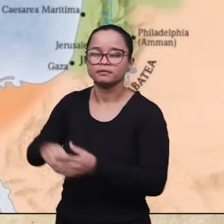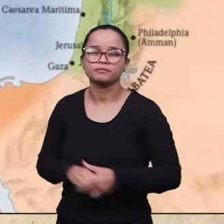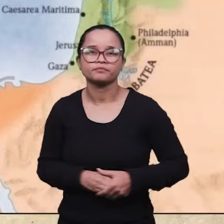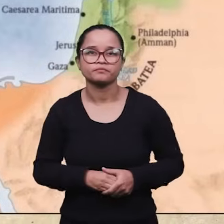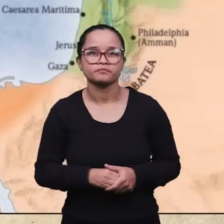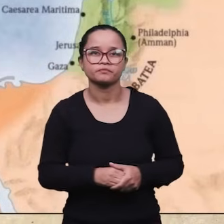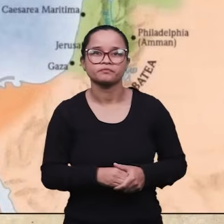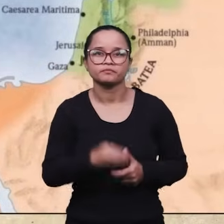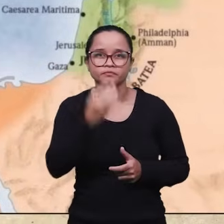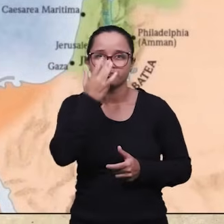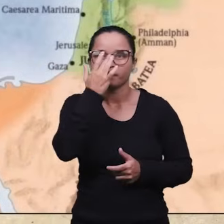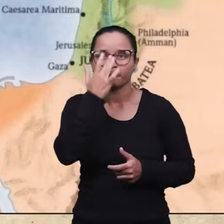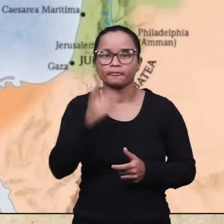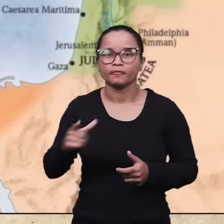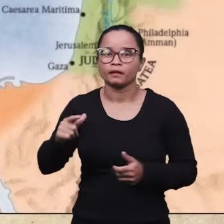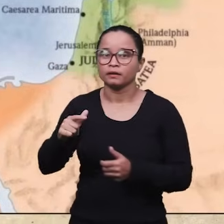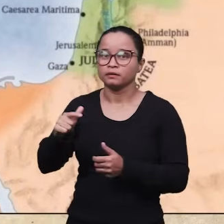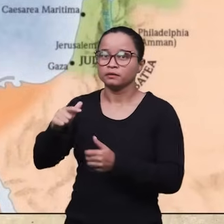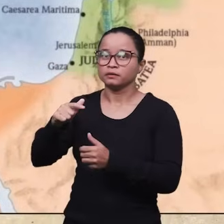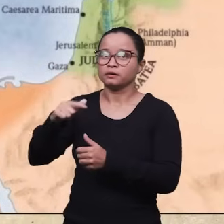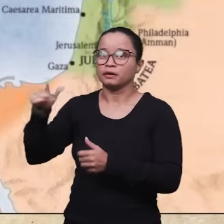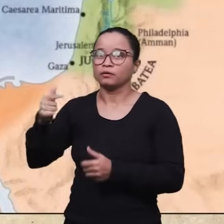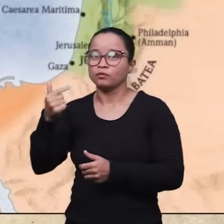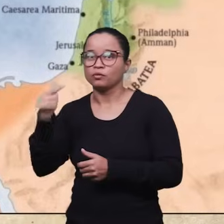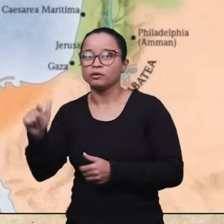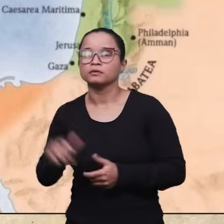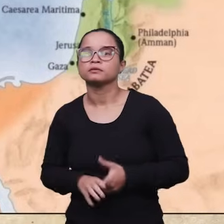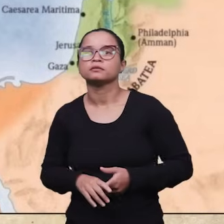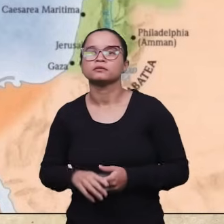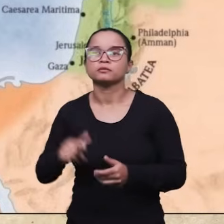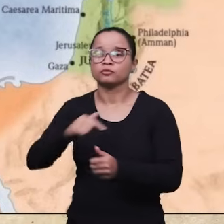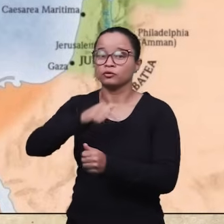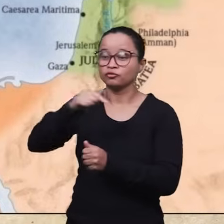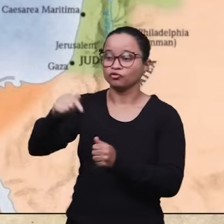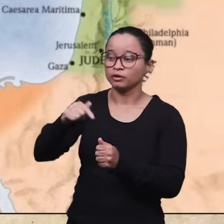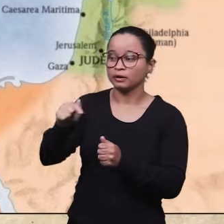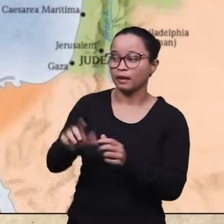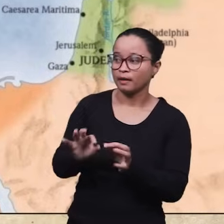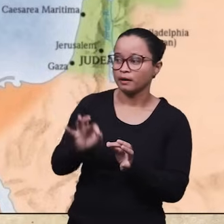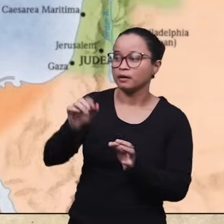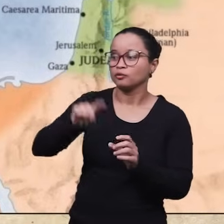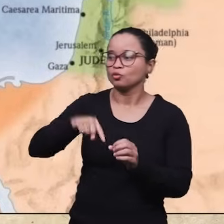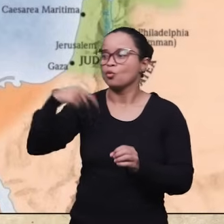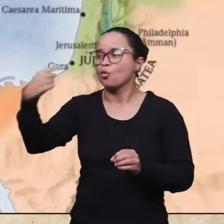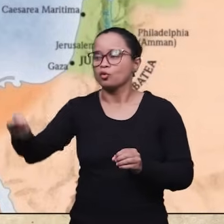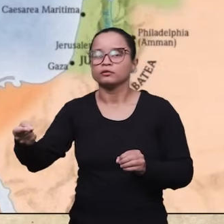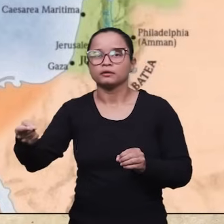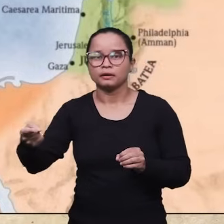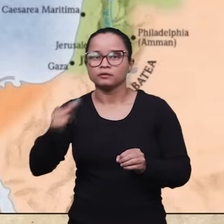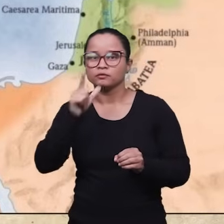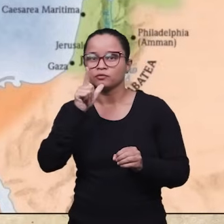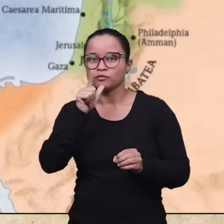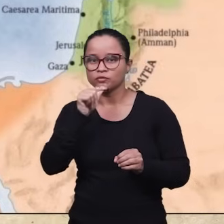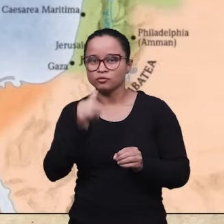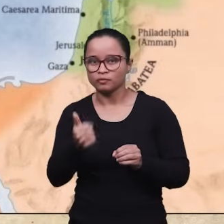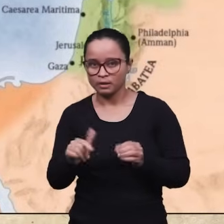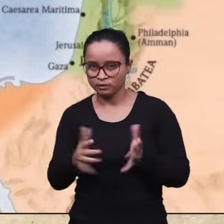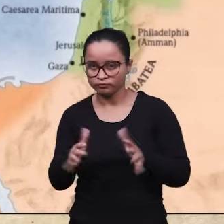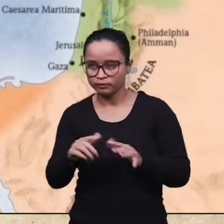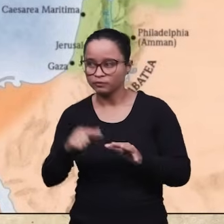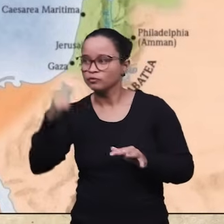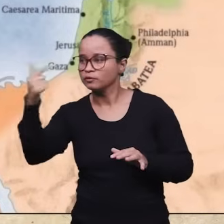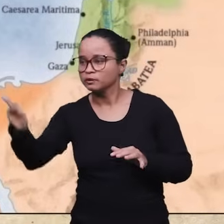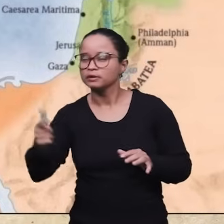foram até a Antioquia da Psídia, que é a Antioquia do outro lado, e vieram